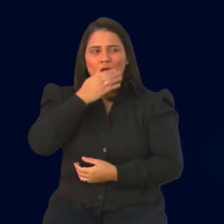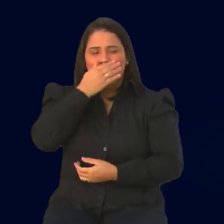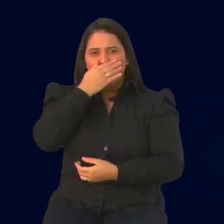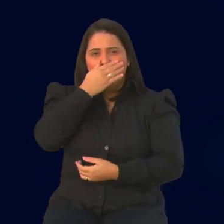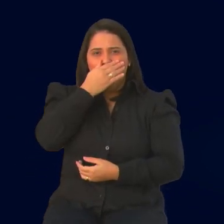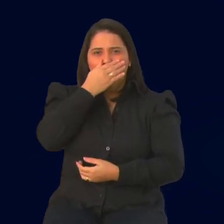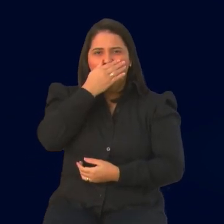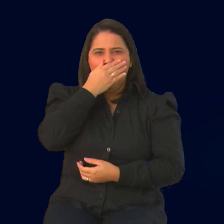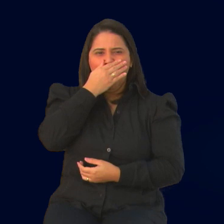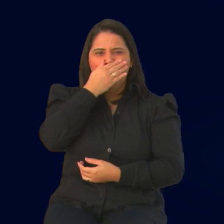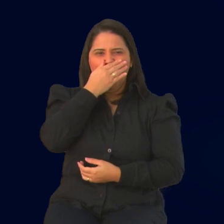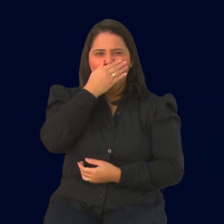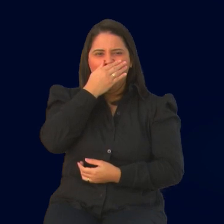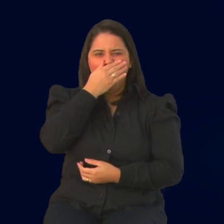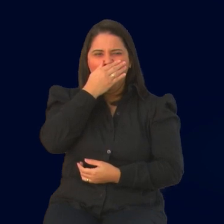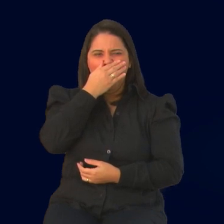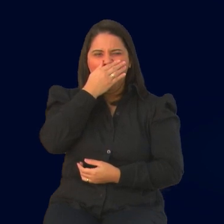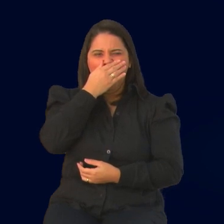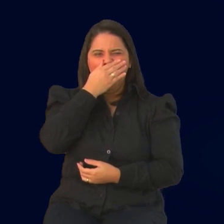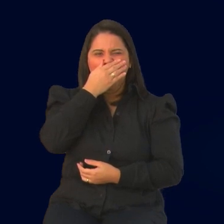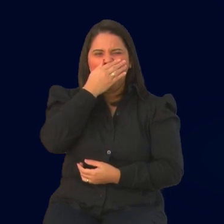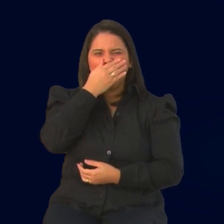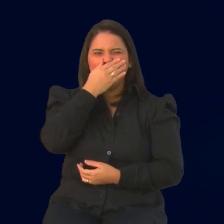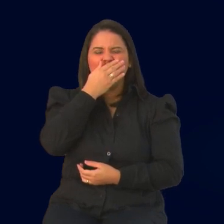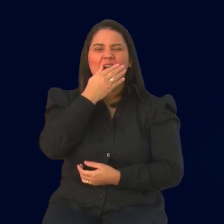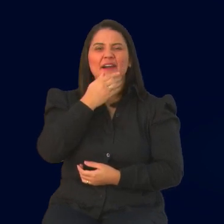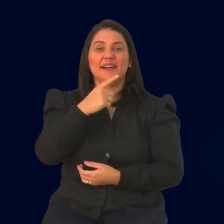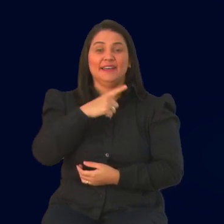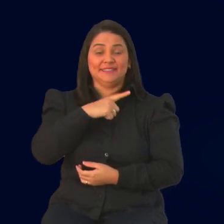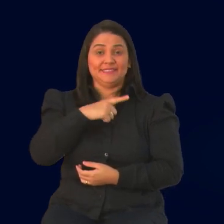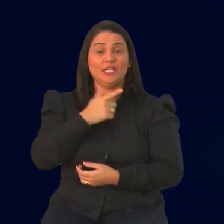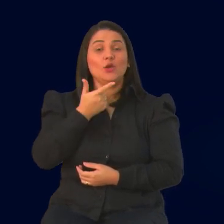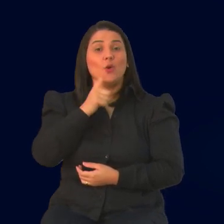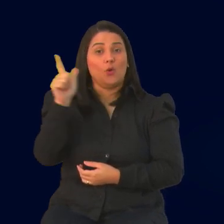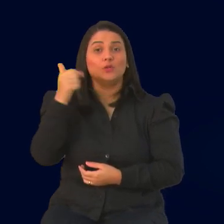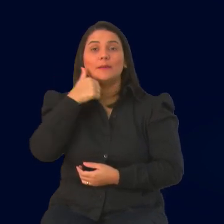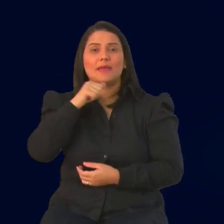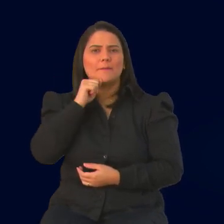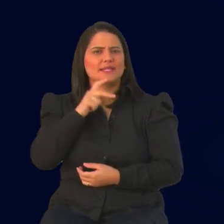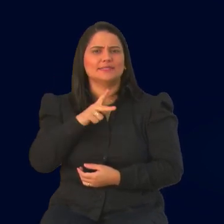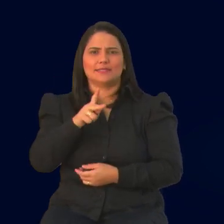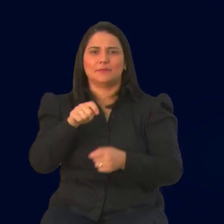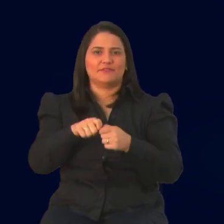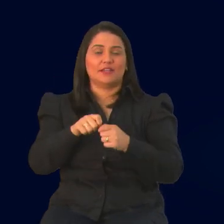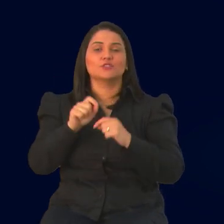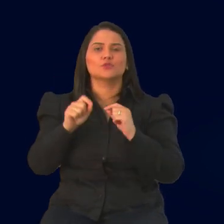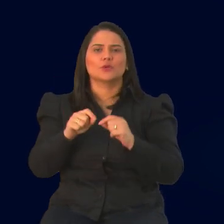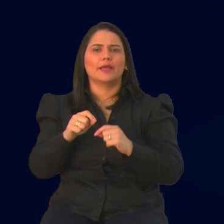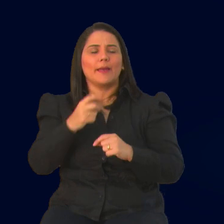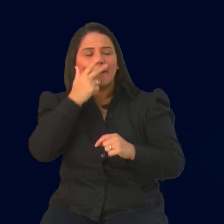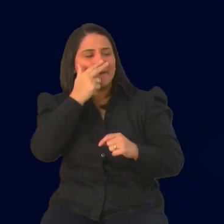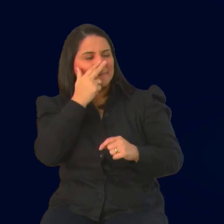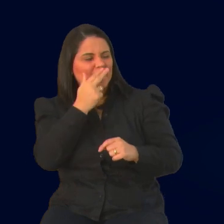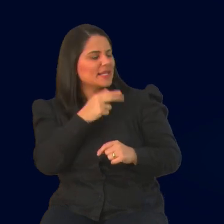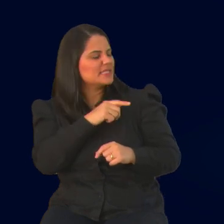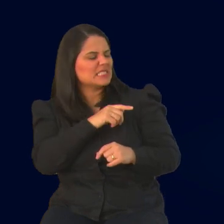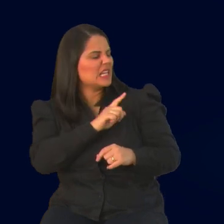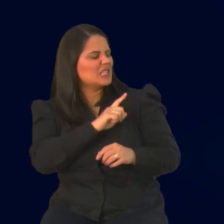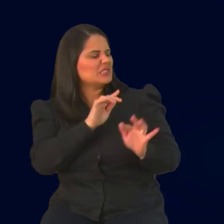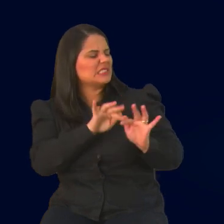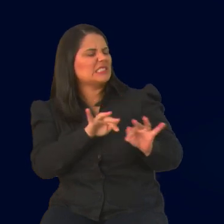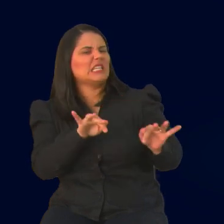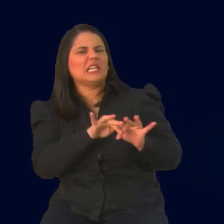mãe, sem perceber, fazia. Ela minimizava o sofrimento, banalizava. Bobagem e nada, ih, vai passar, que coisa